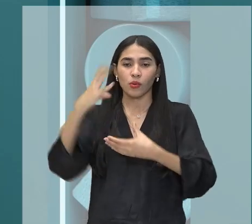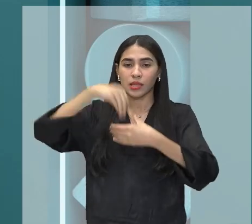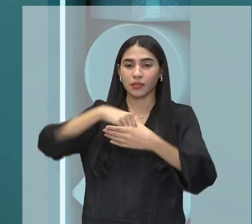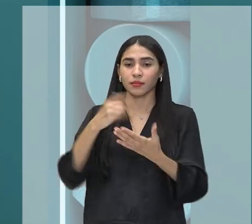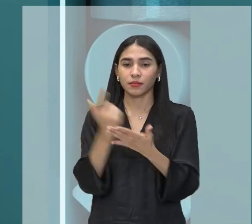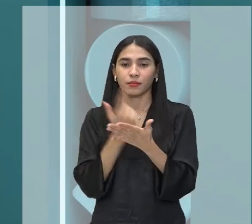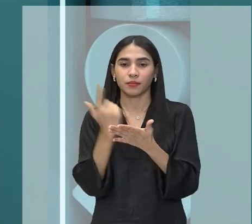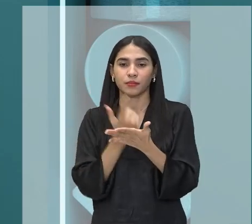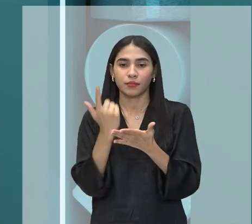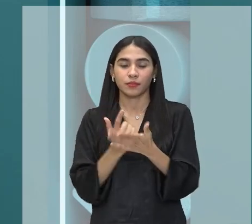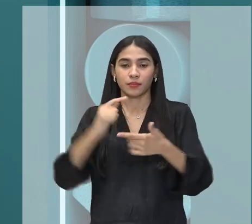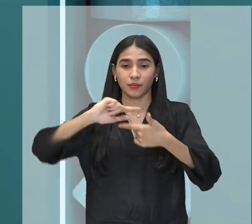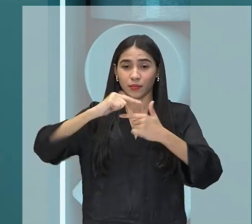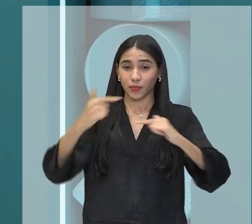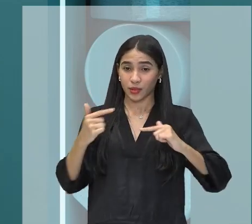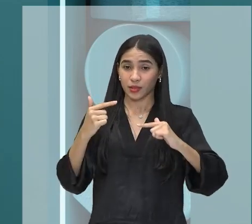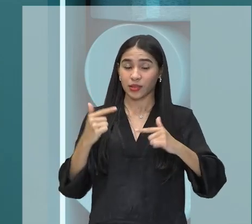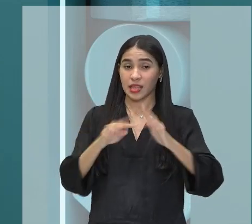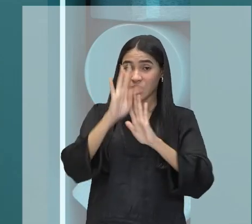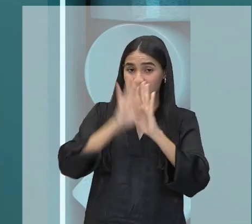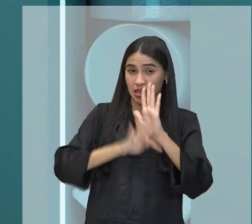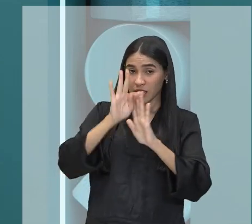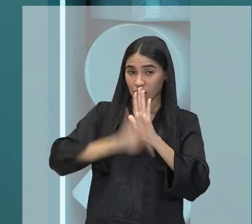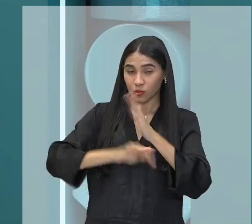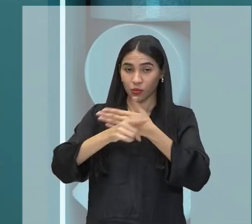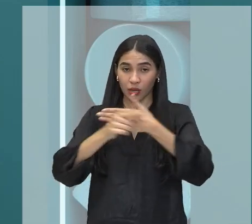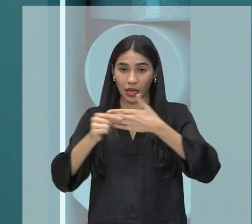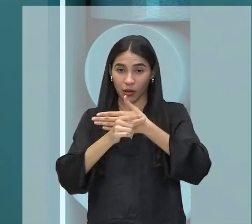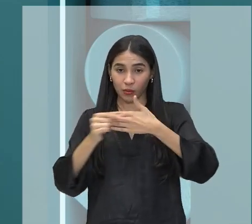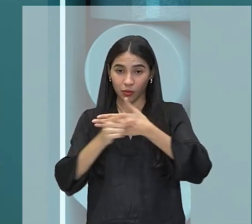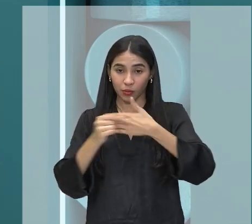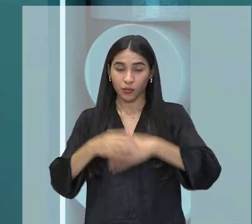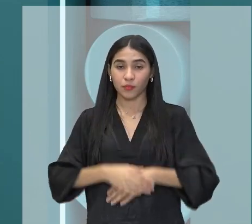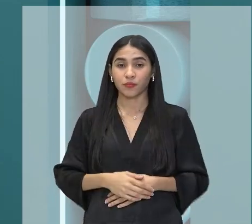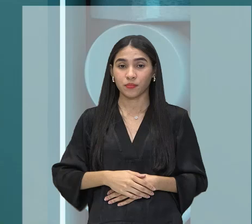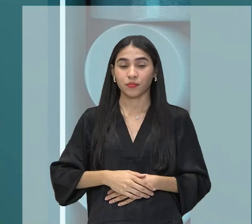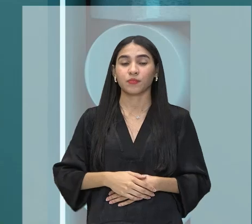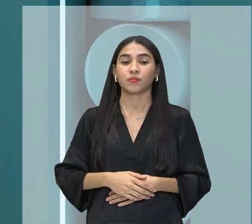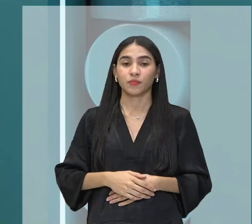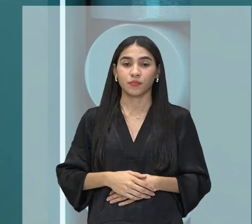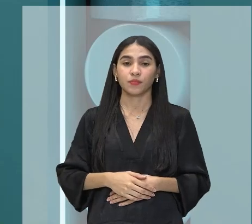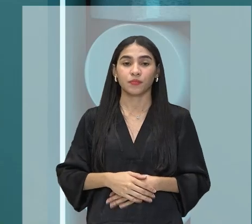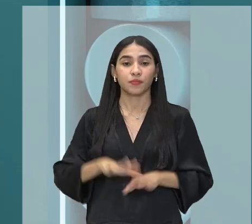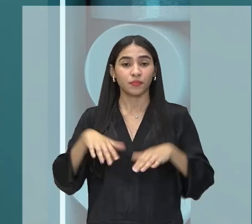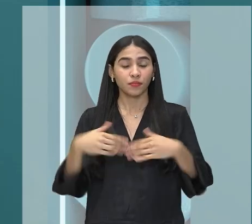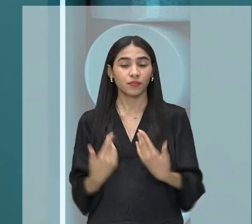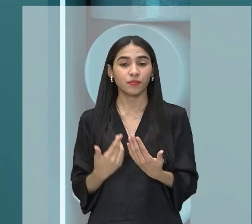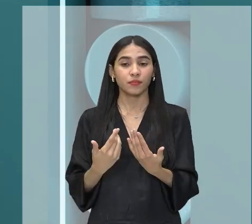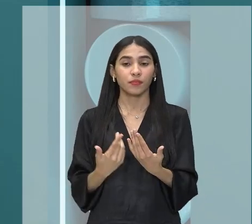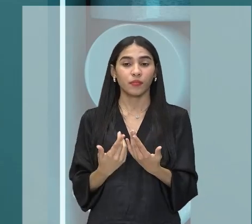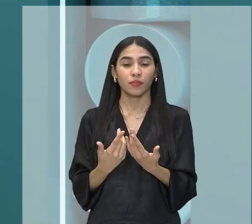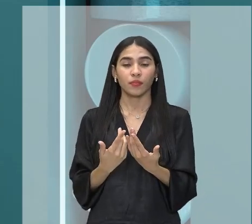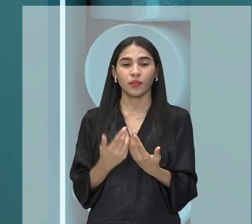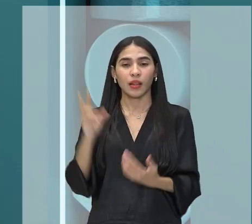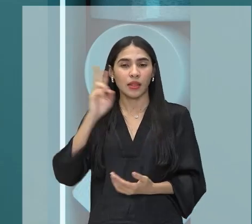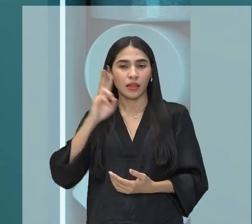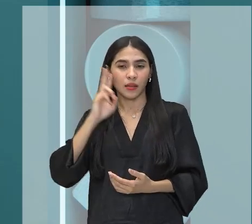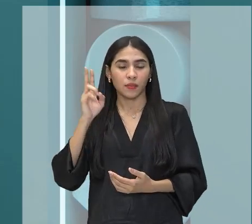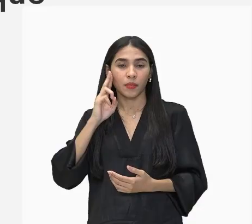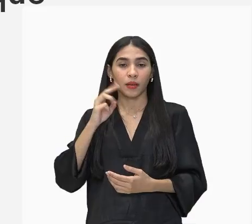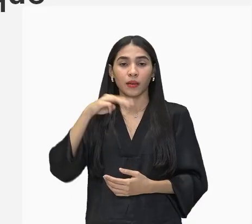obras modernistas, nos textos dos nossos autores modernistas. Então, vamos fazer o resgate aí da